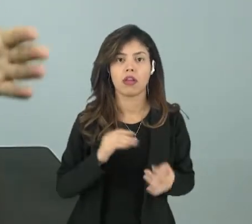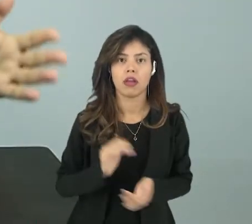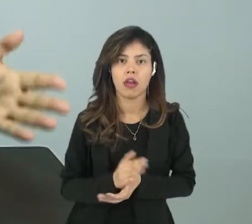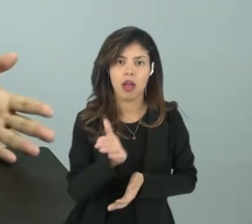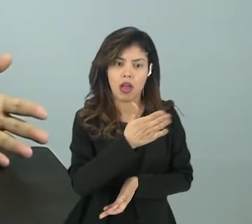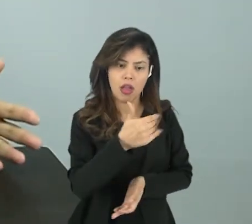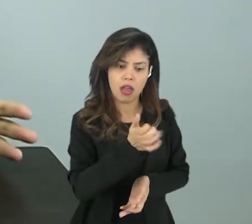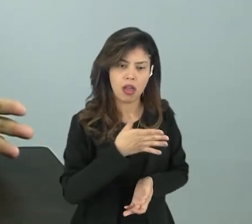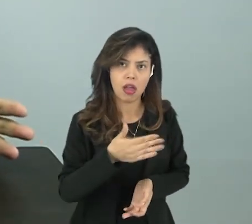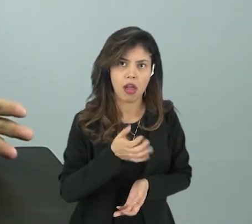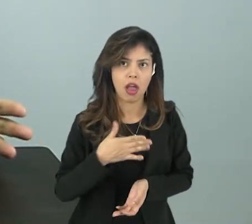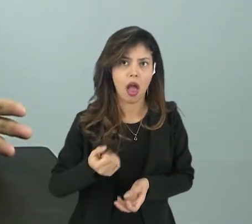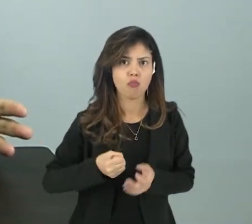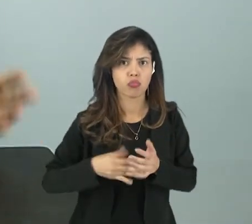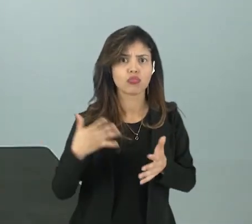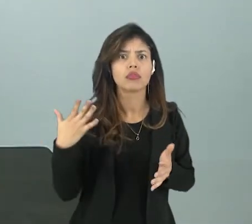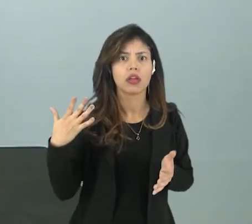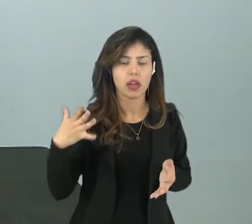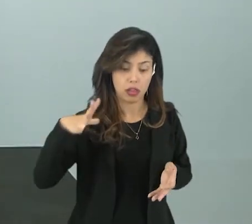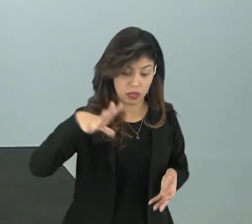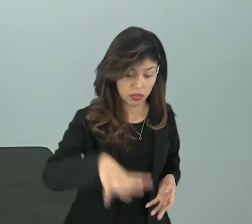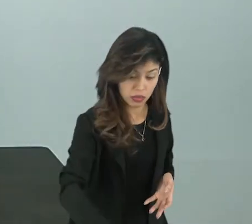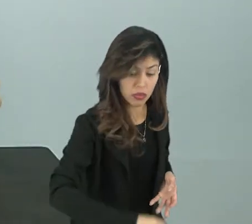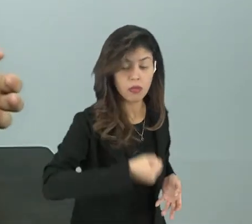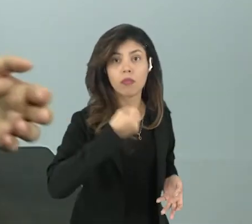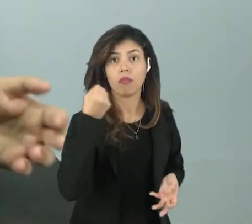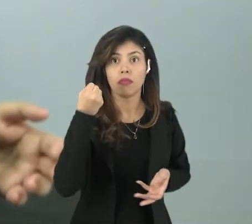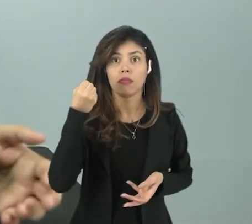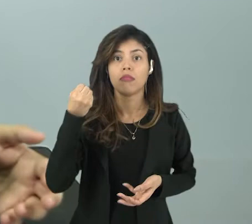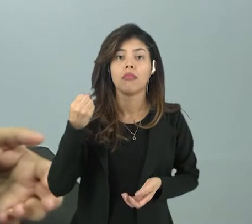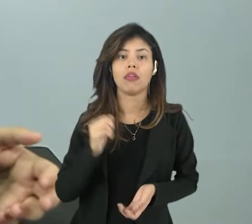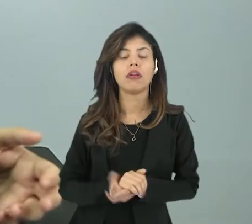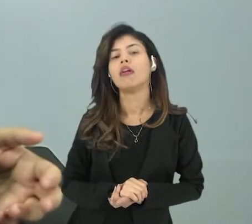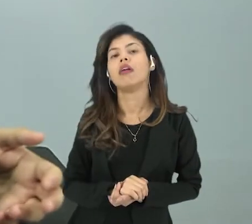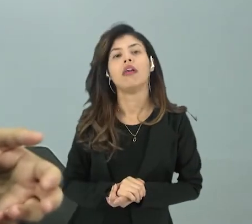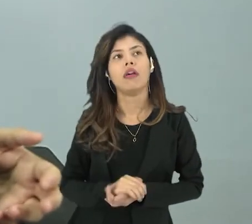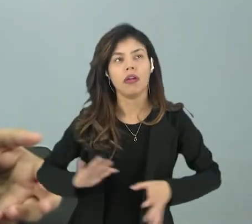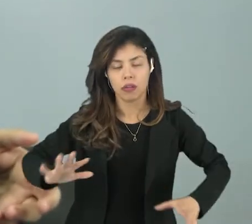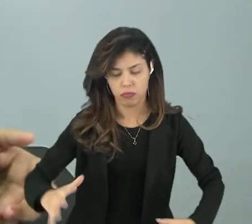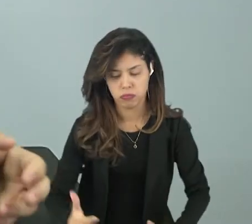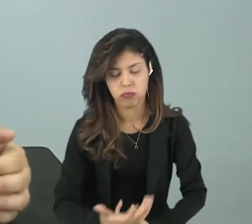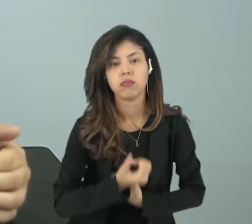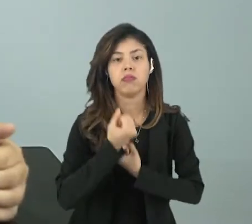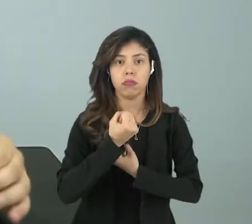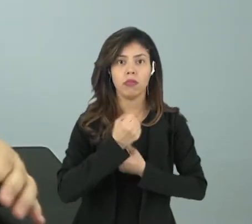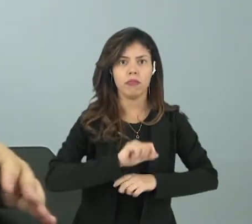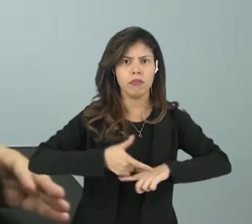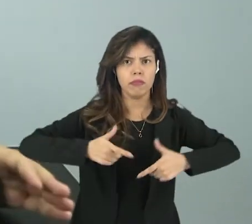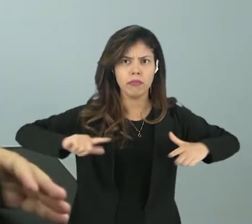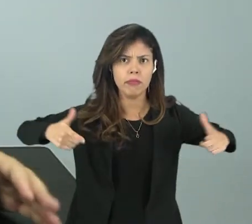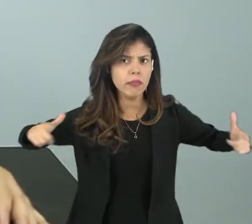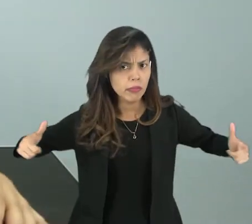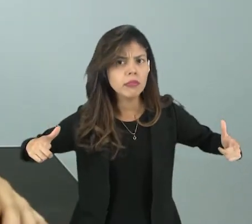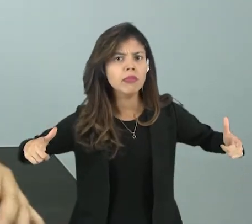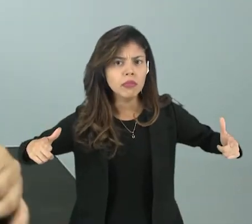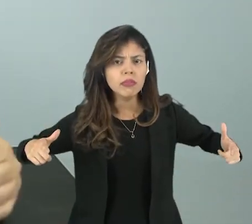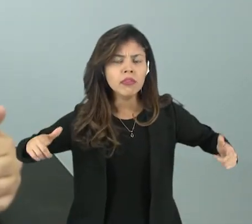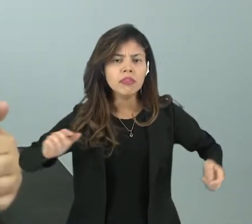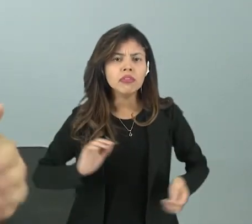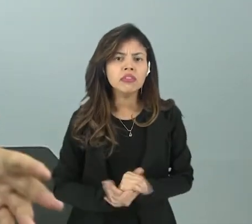peixes enormes, que a pessoa tinha que meter a mão toda dentro do peixe, assim, tinham peixes grandes, grandes, muito